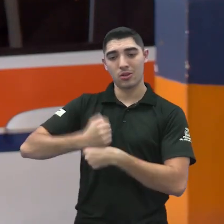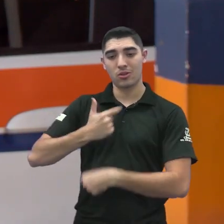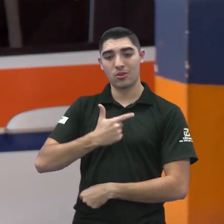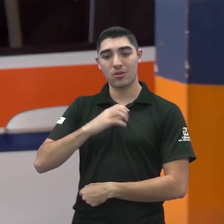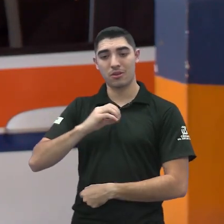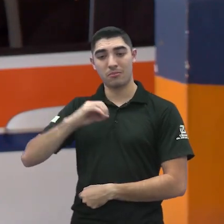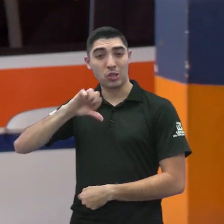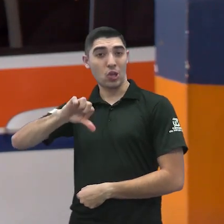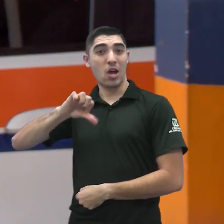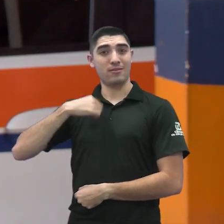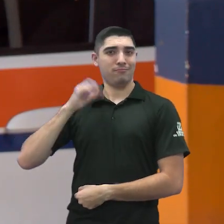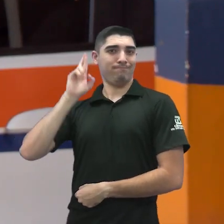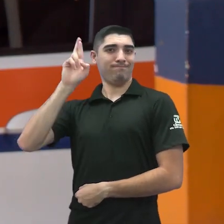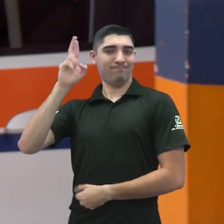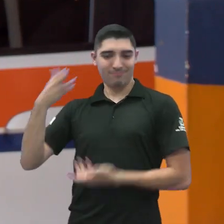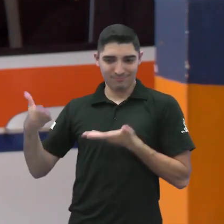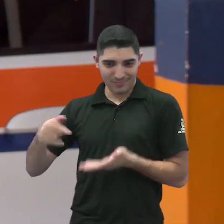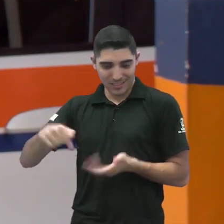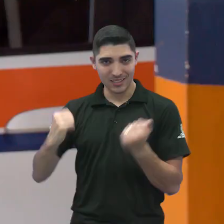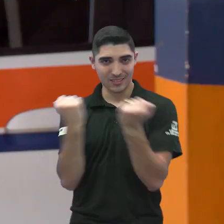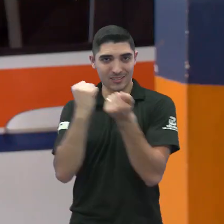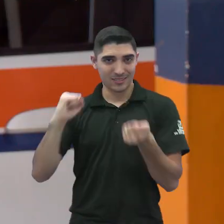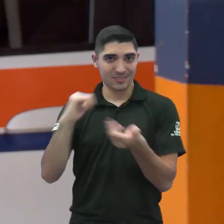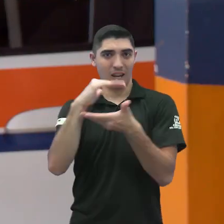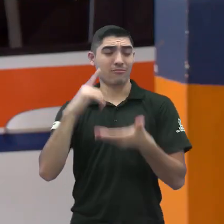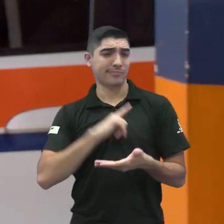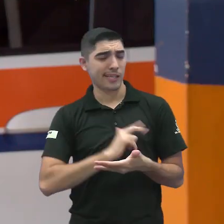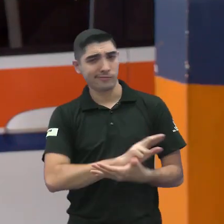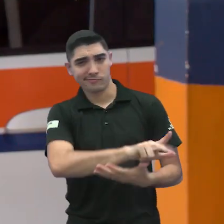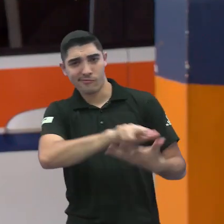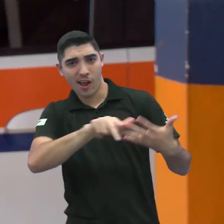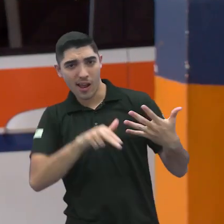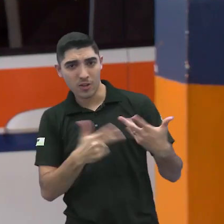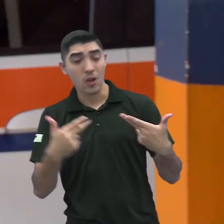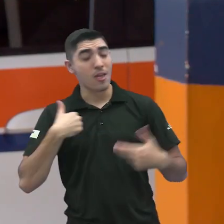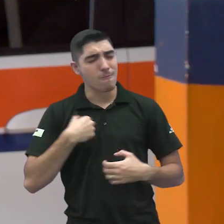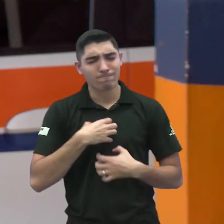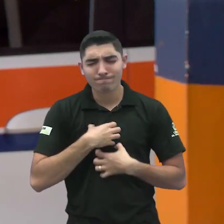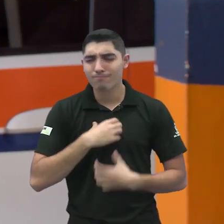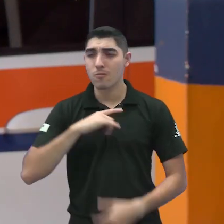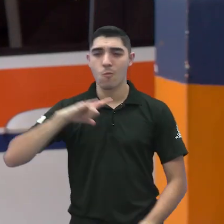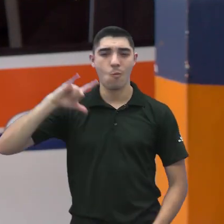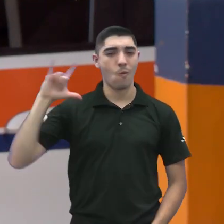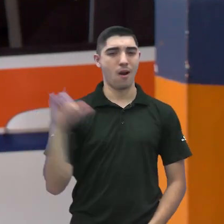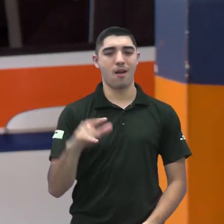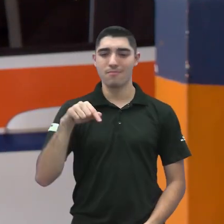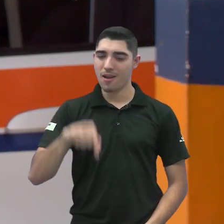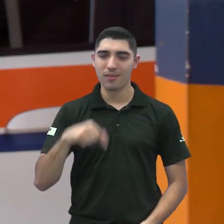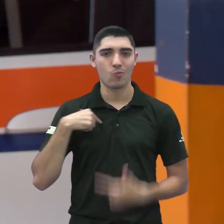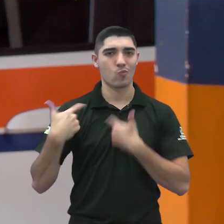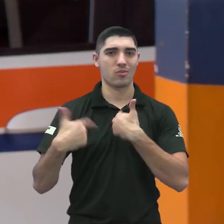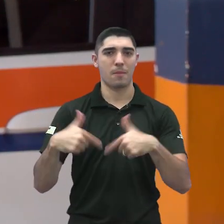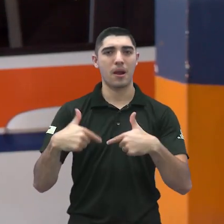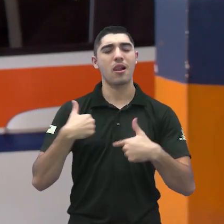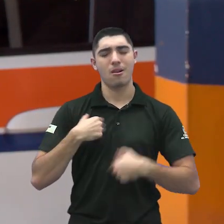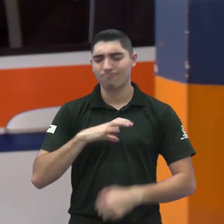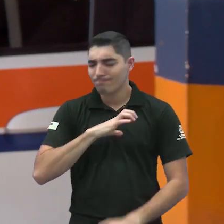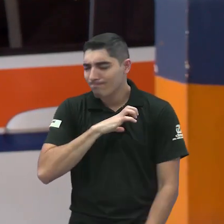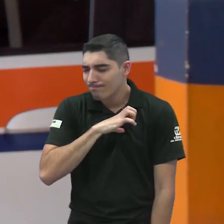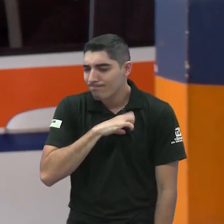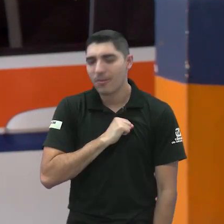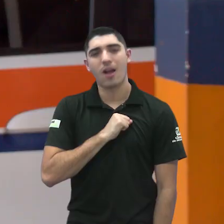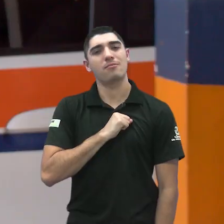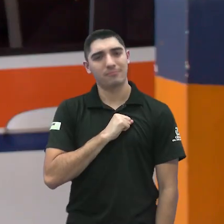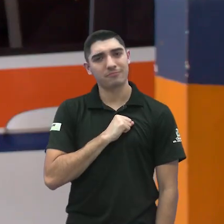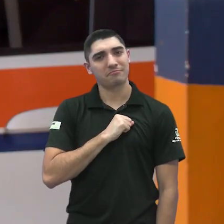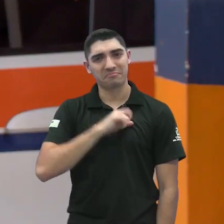desde 2009, né, à frente da Defesa Civil, então, em várias situações, né. Então, assim, amo o que eu faço, né, faço isso com